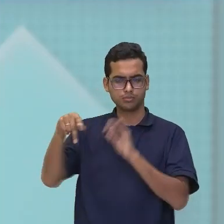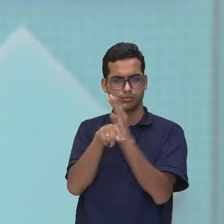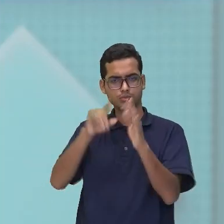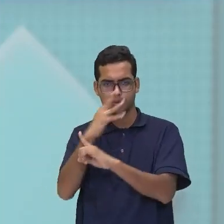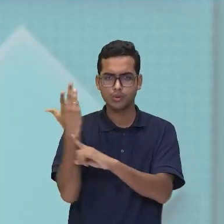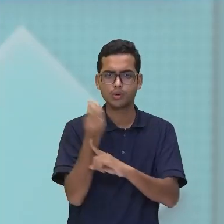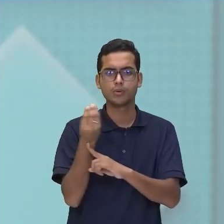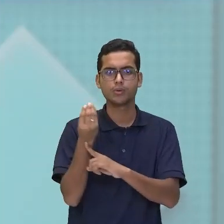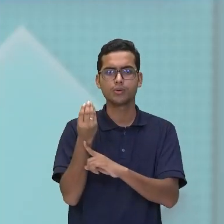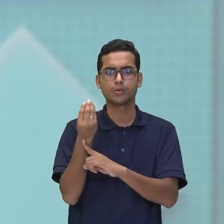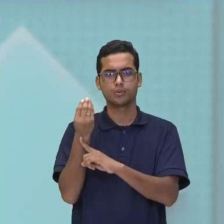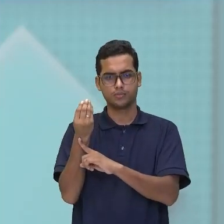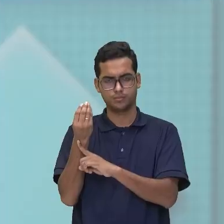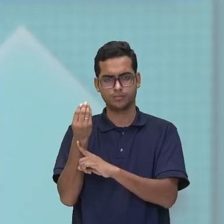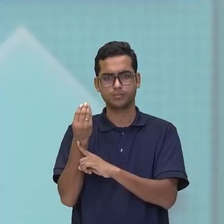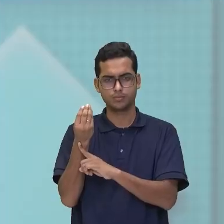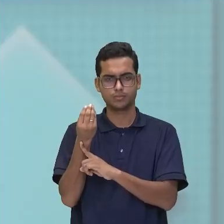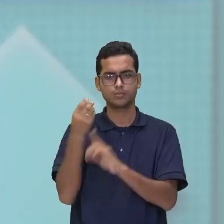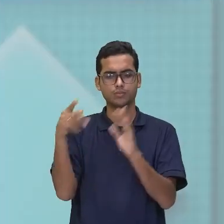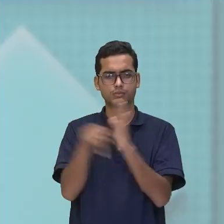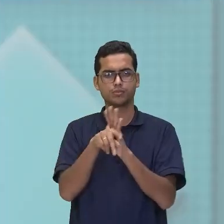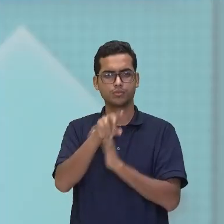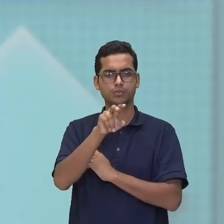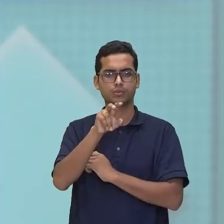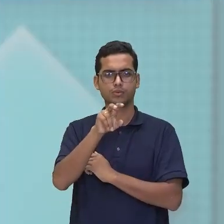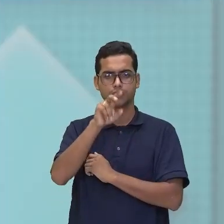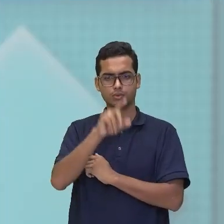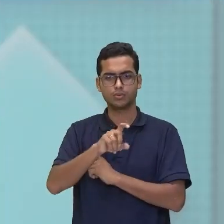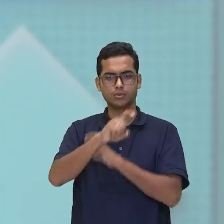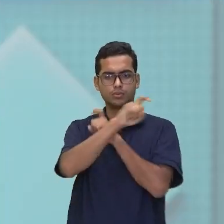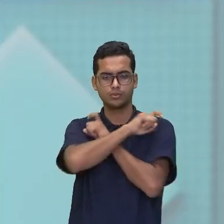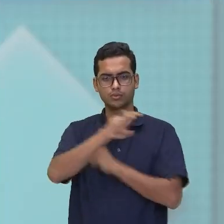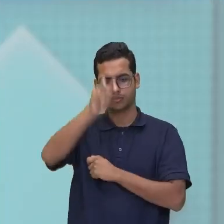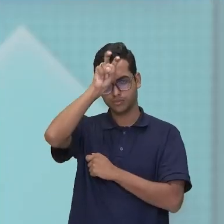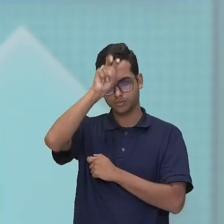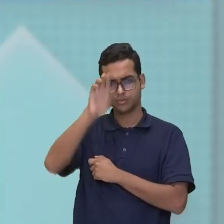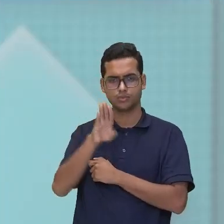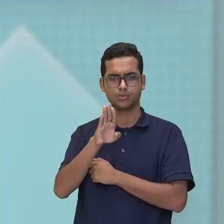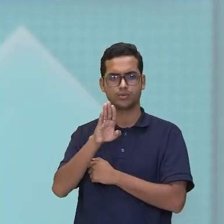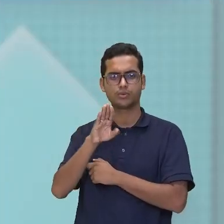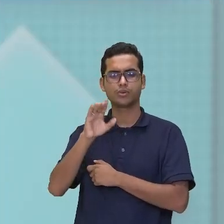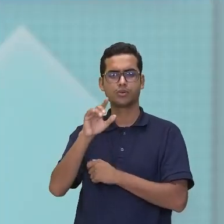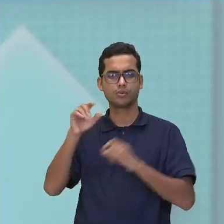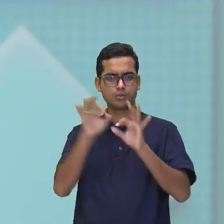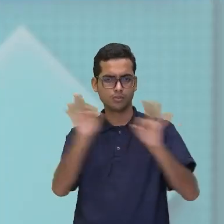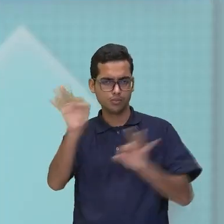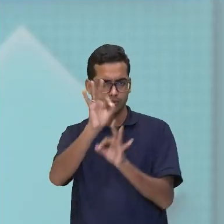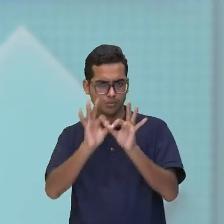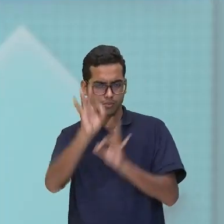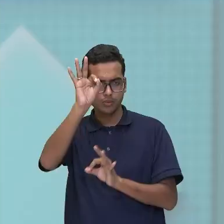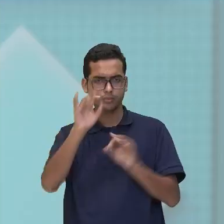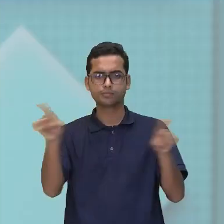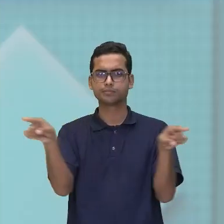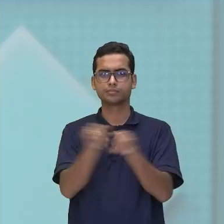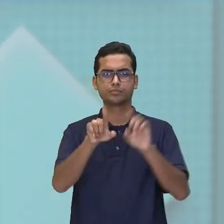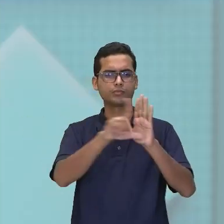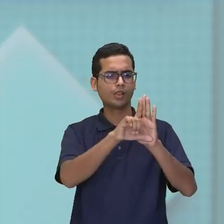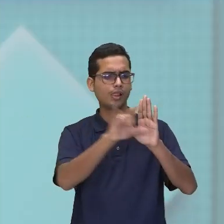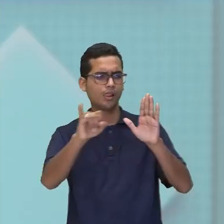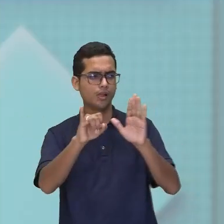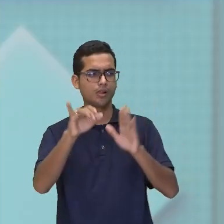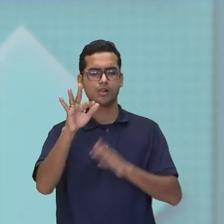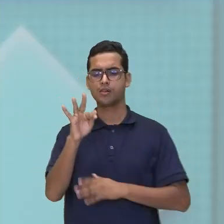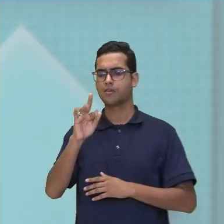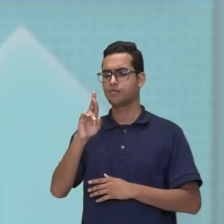era bidimensional. E geralmente eles eram retratados, chamado de lei da frontalidade. O que era essa lei